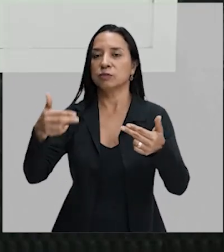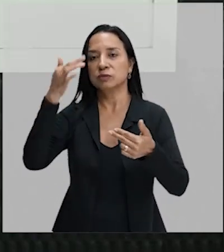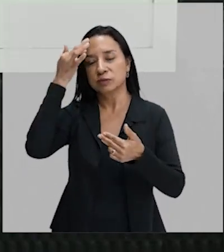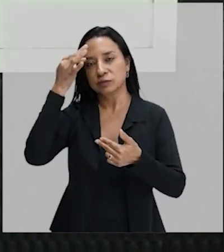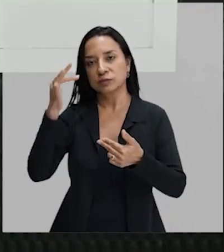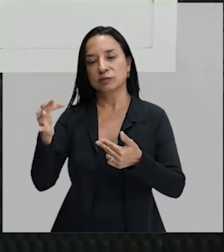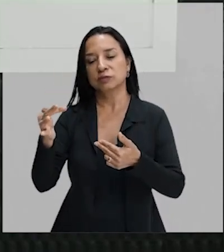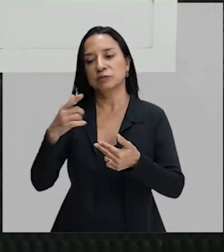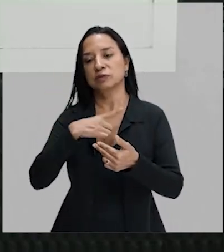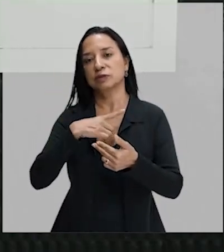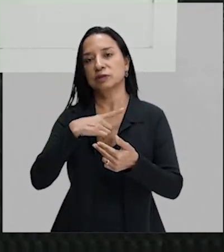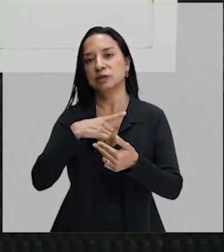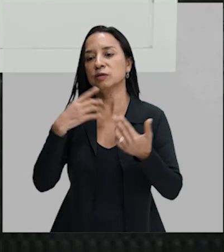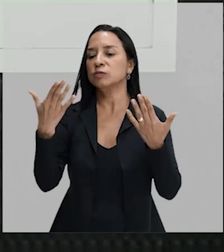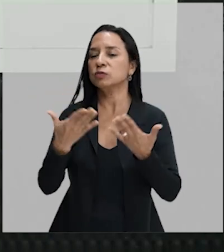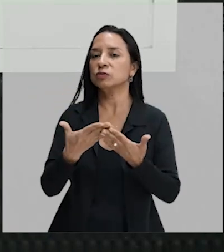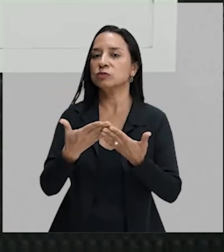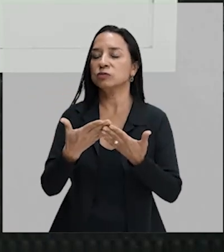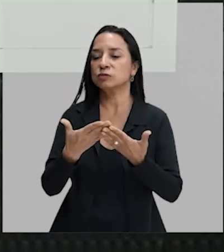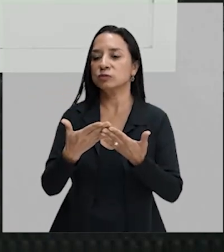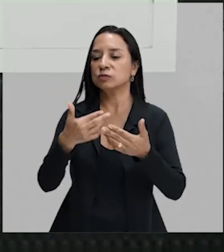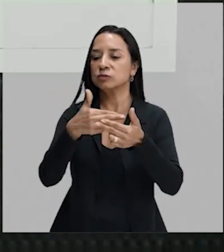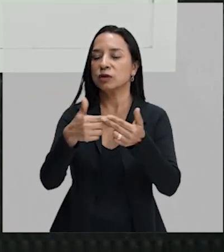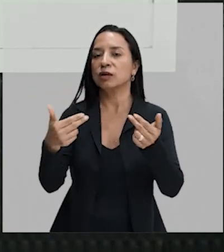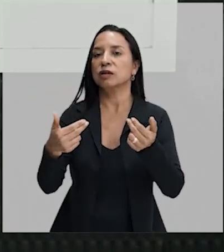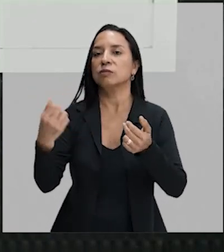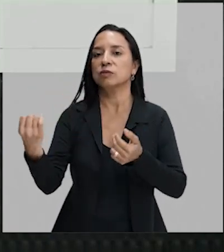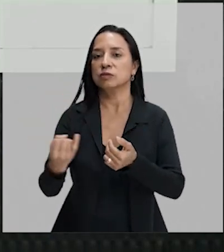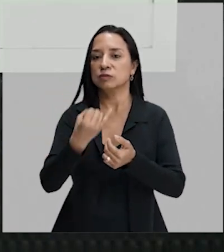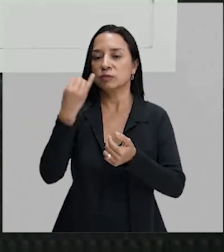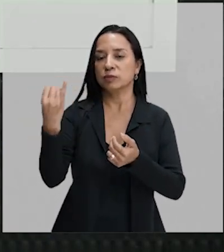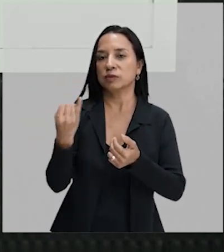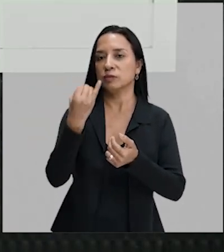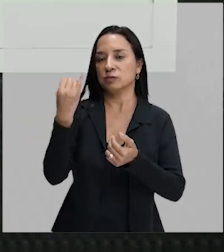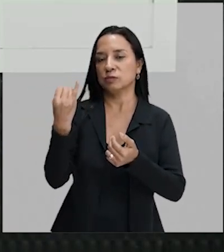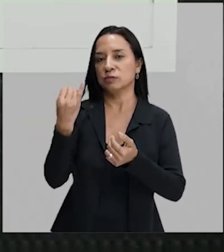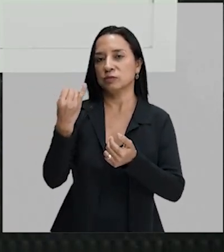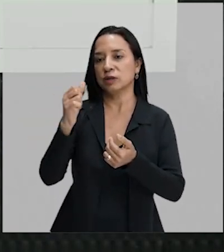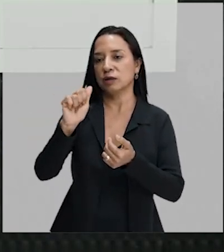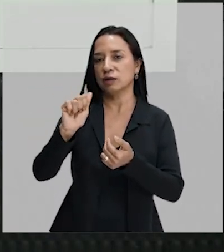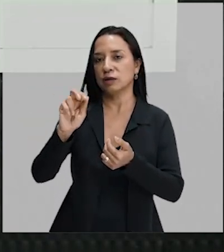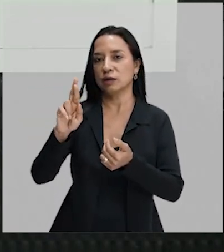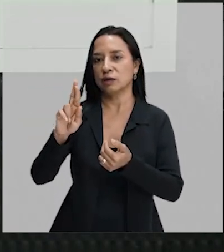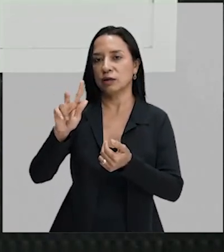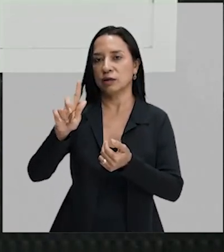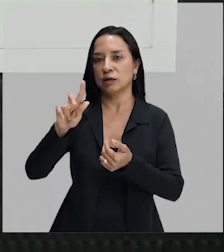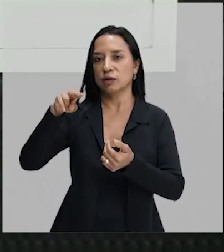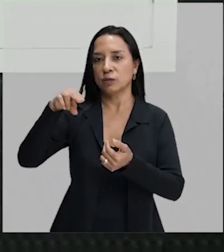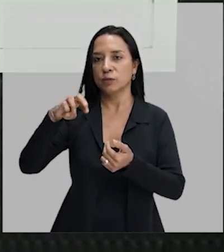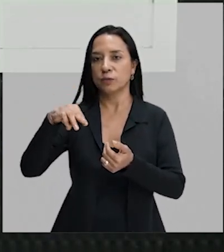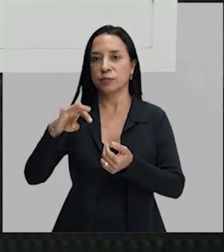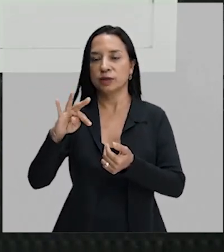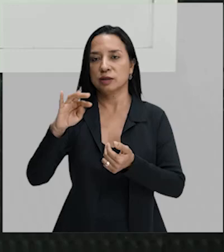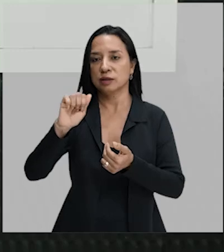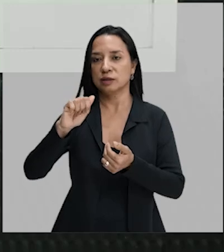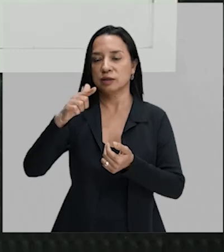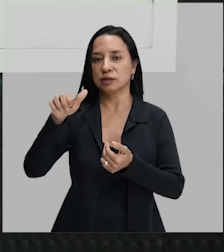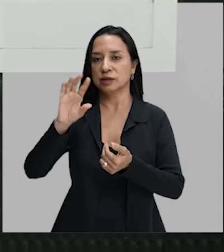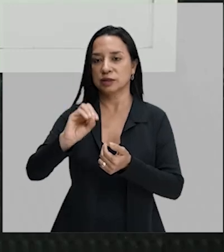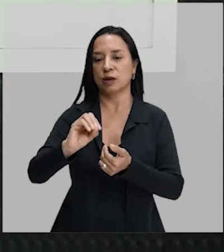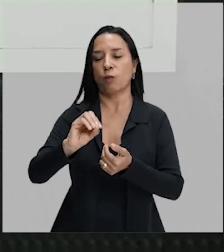filosofia. E temos um elemento aqui fundamental, que é a argumentação. Olha só, a